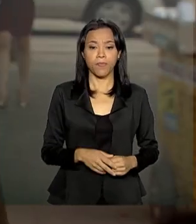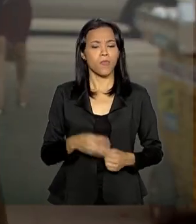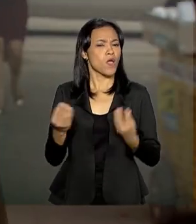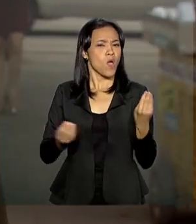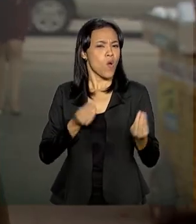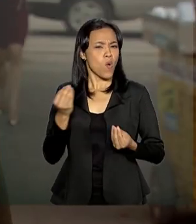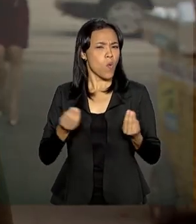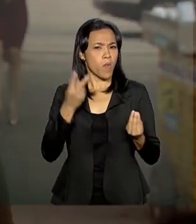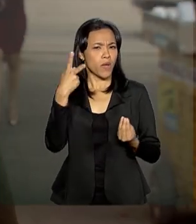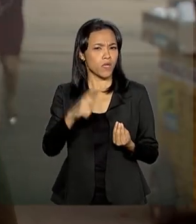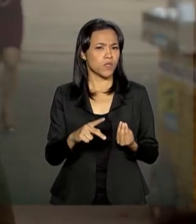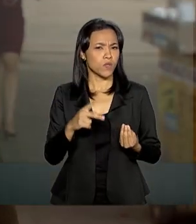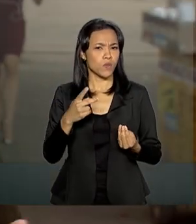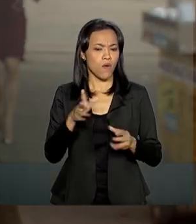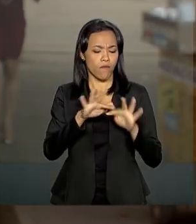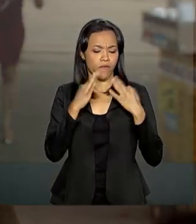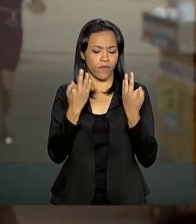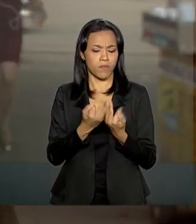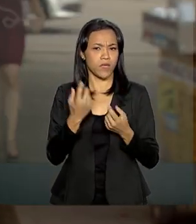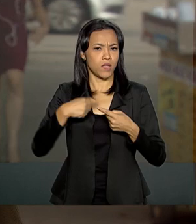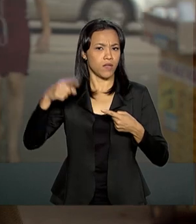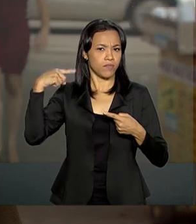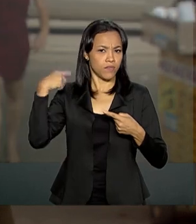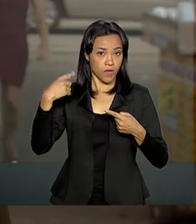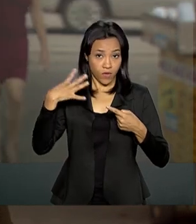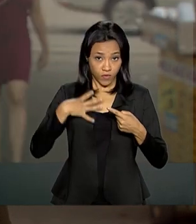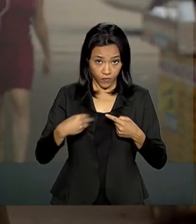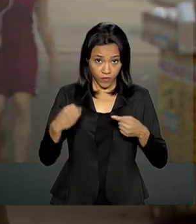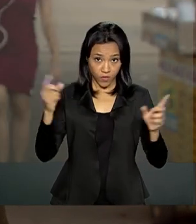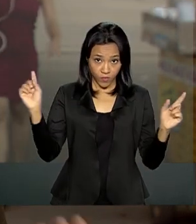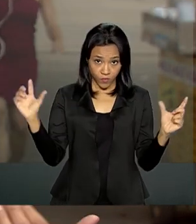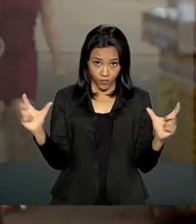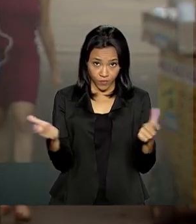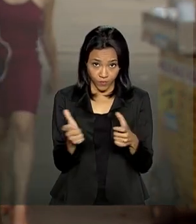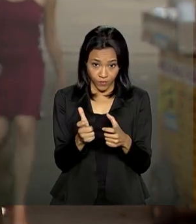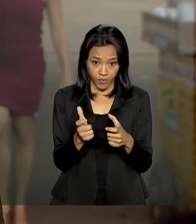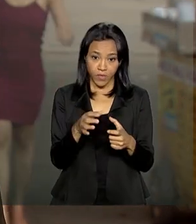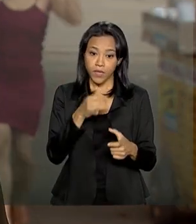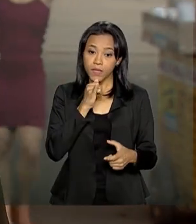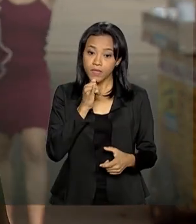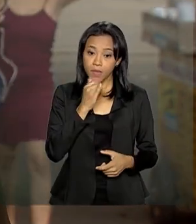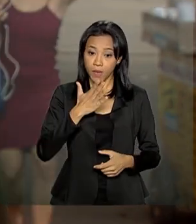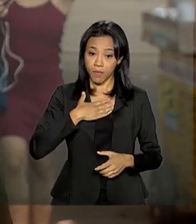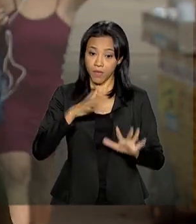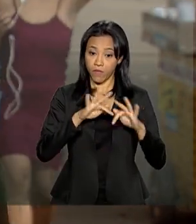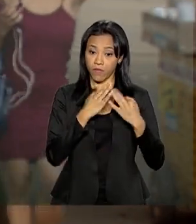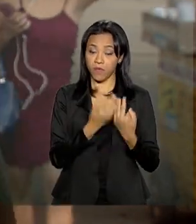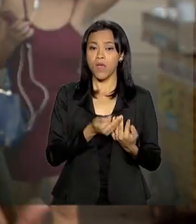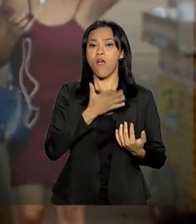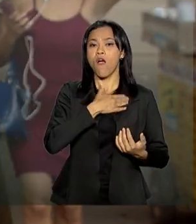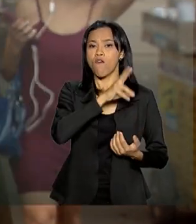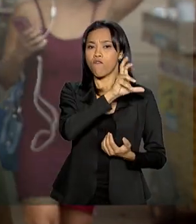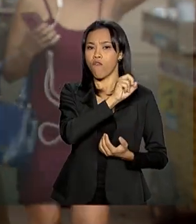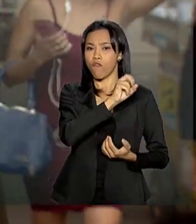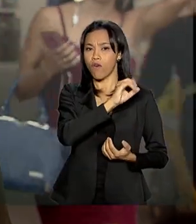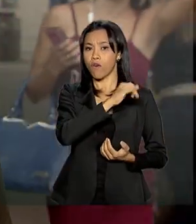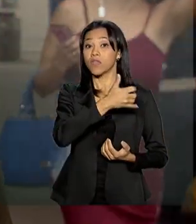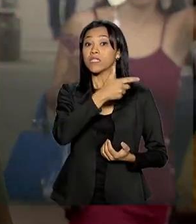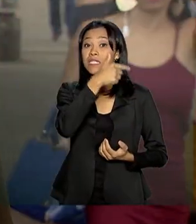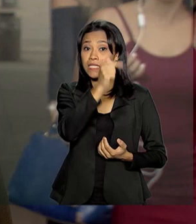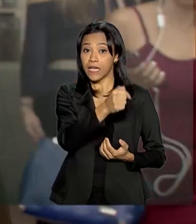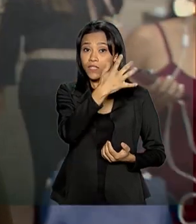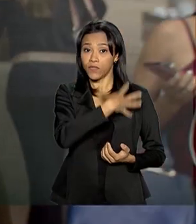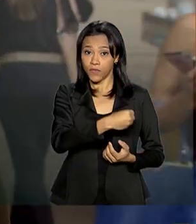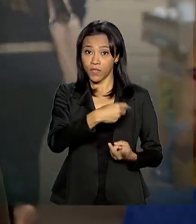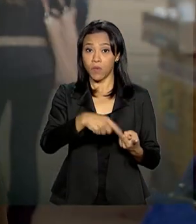família nas outras gerações? Diminuiu muito o número de filhos? Eu vou dar como exemplo a minha família. Os meus avós tiveram sete filhos, os